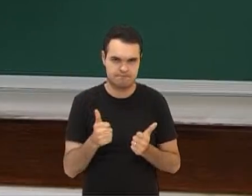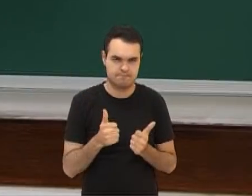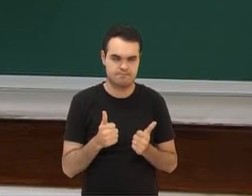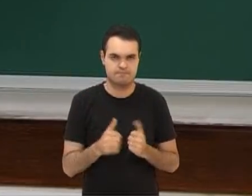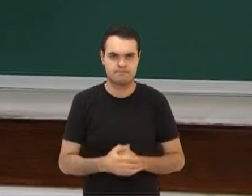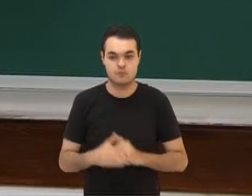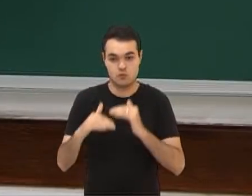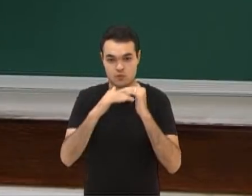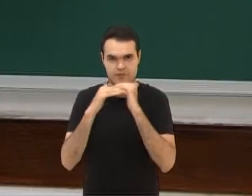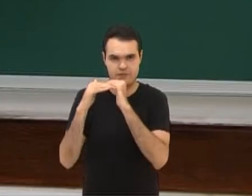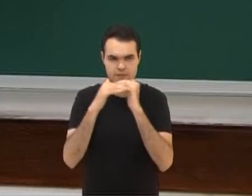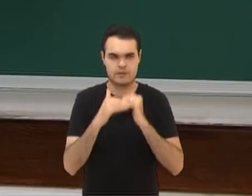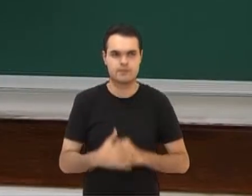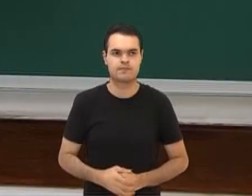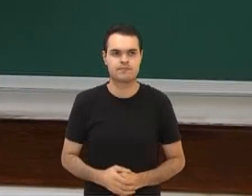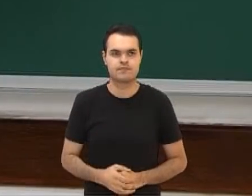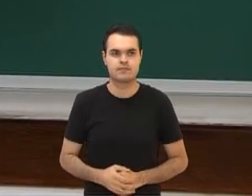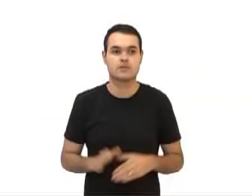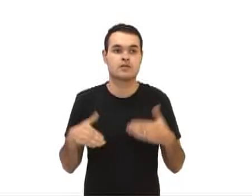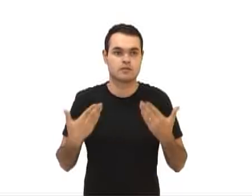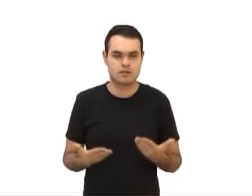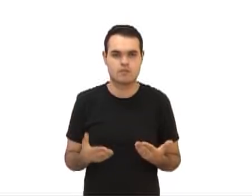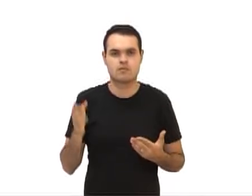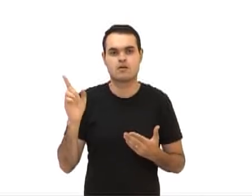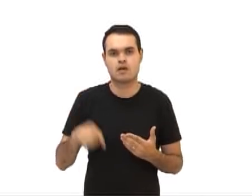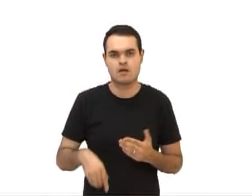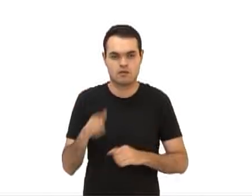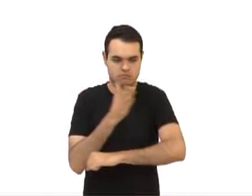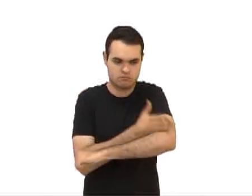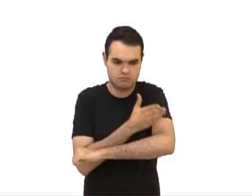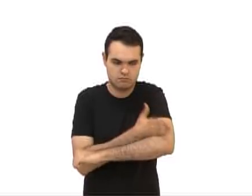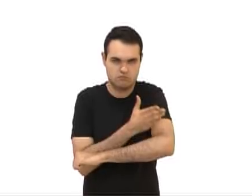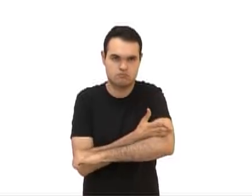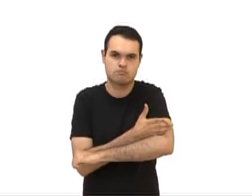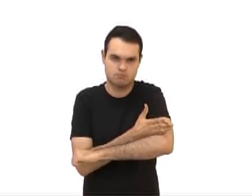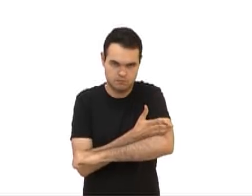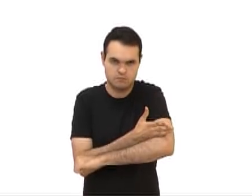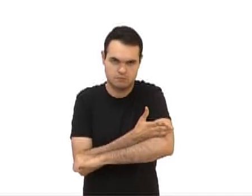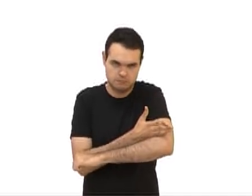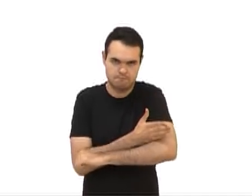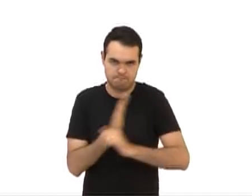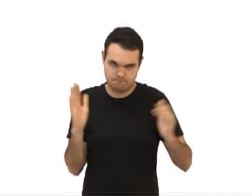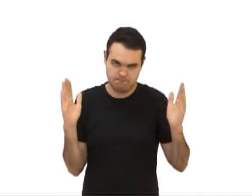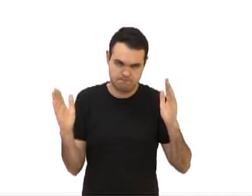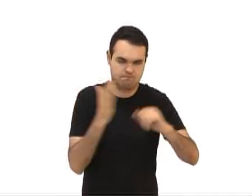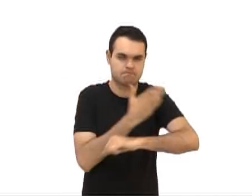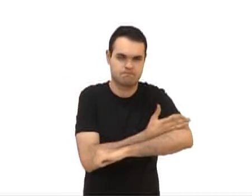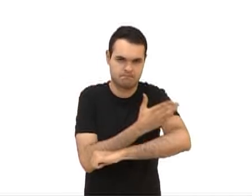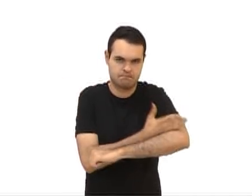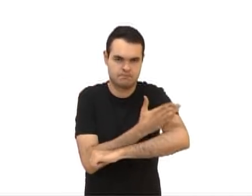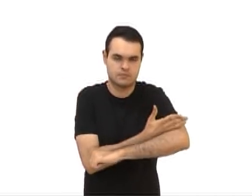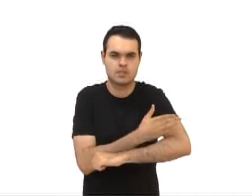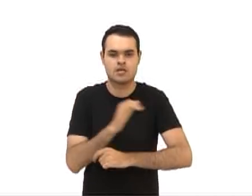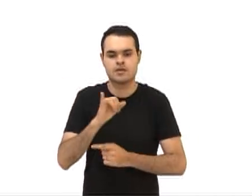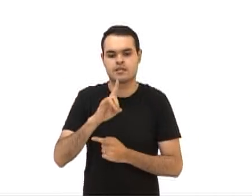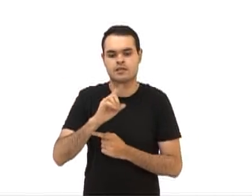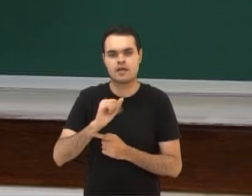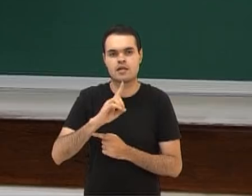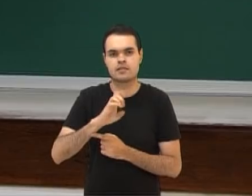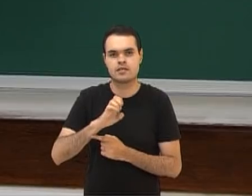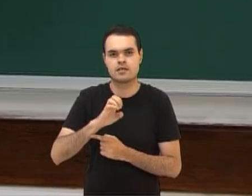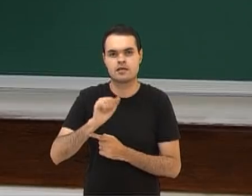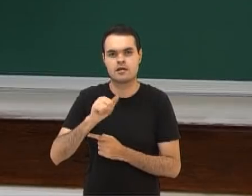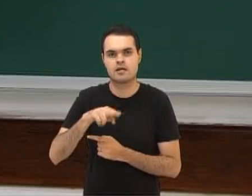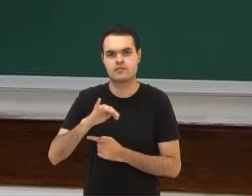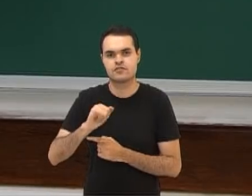nosso nivelamento. Então, foi Idade Antiga, né, essa parte aí da Idade Antiga, porque normalmente na segunda série a